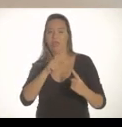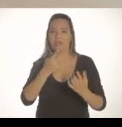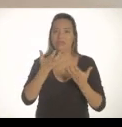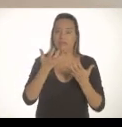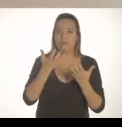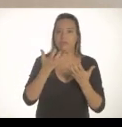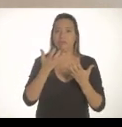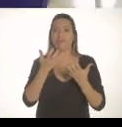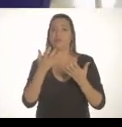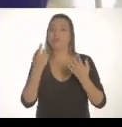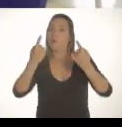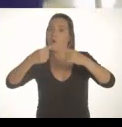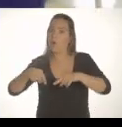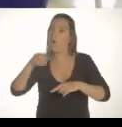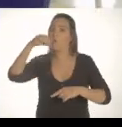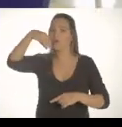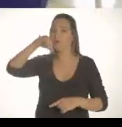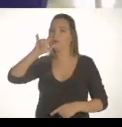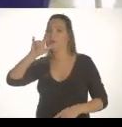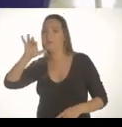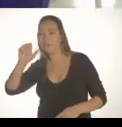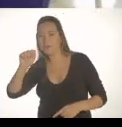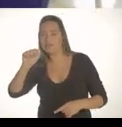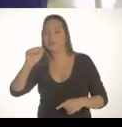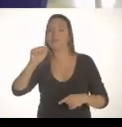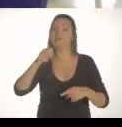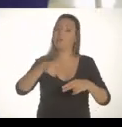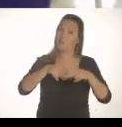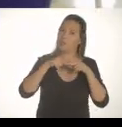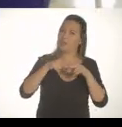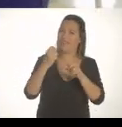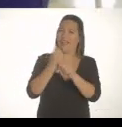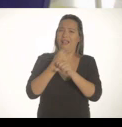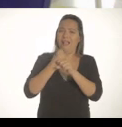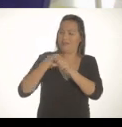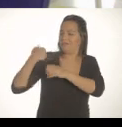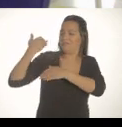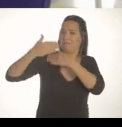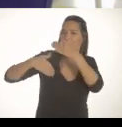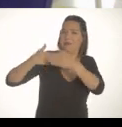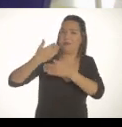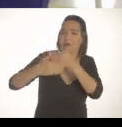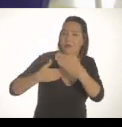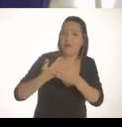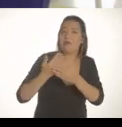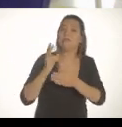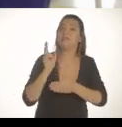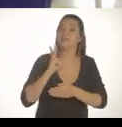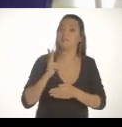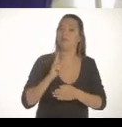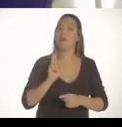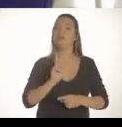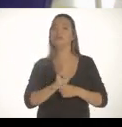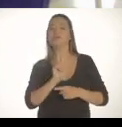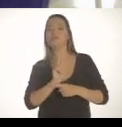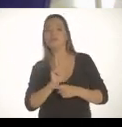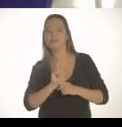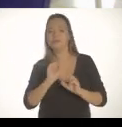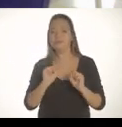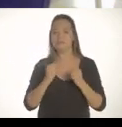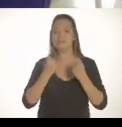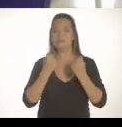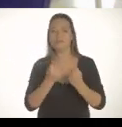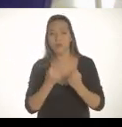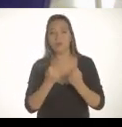criminoso das milícias. E por isso, né, durante muitos anos, ele vem tendo proteção